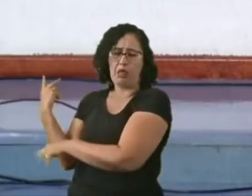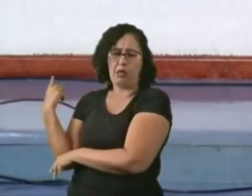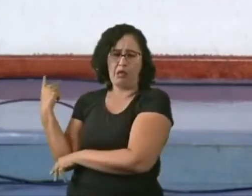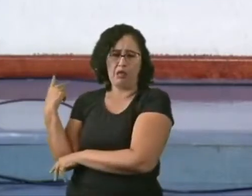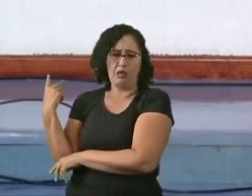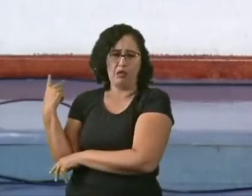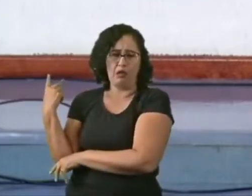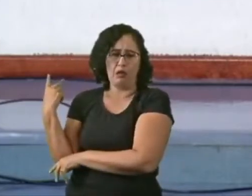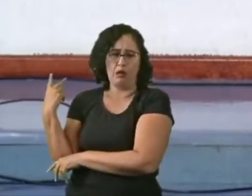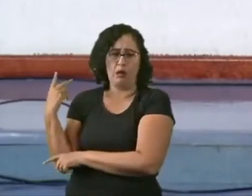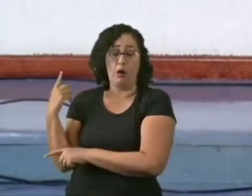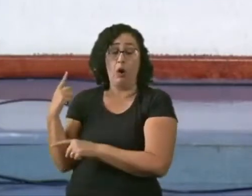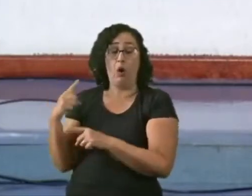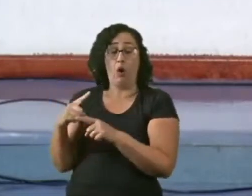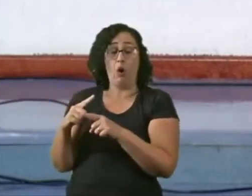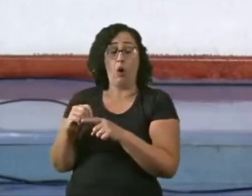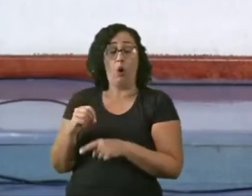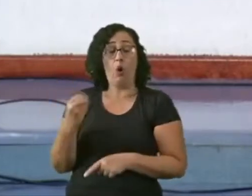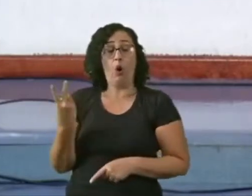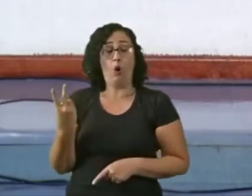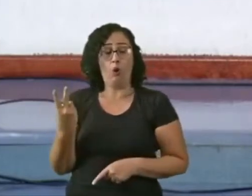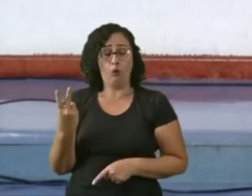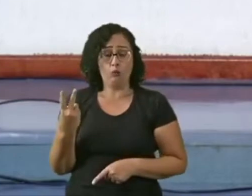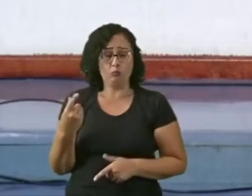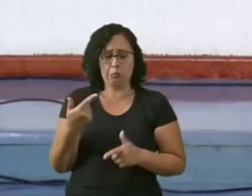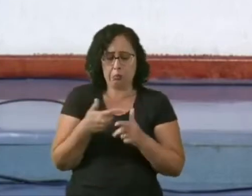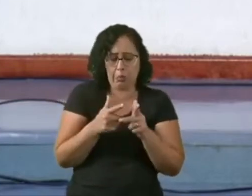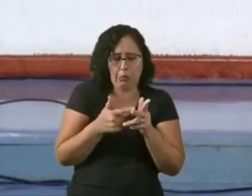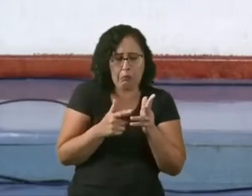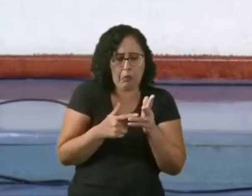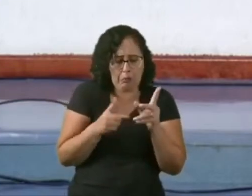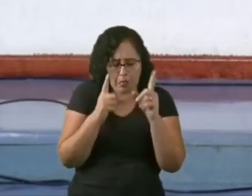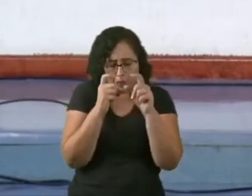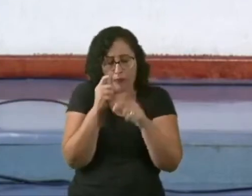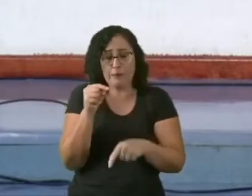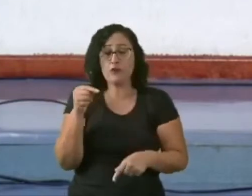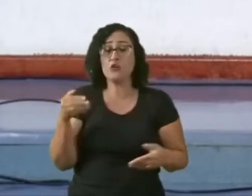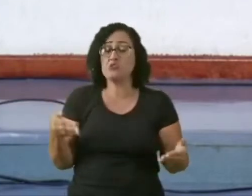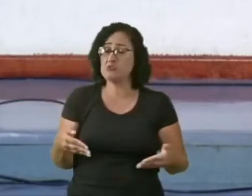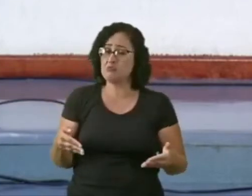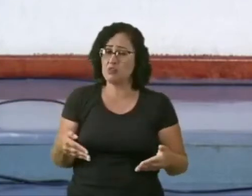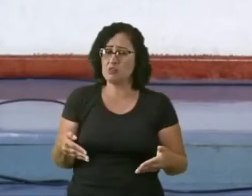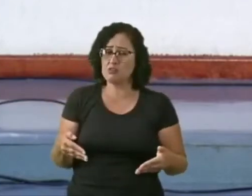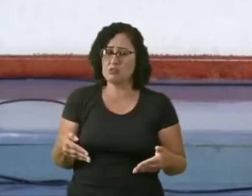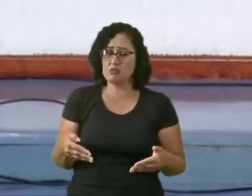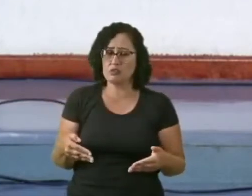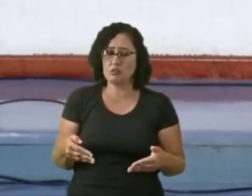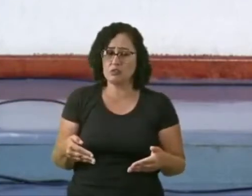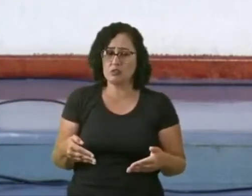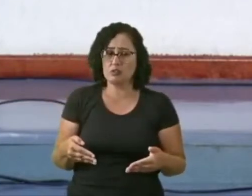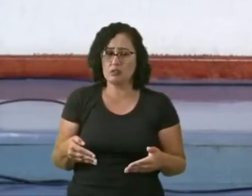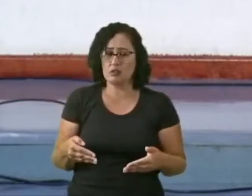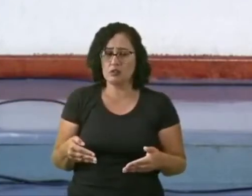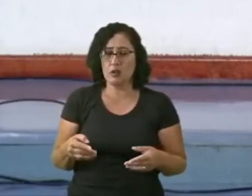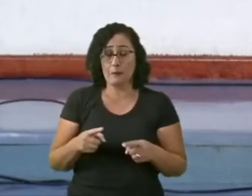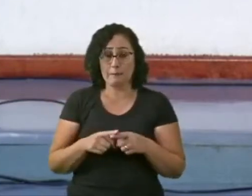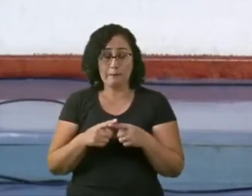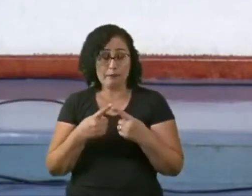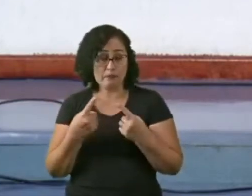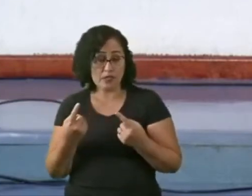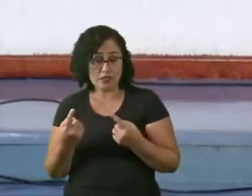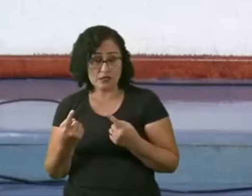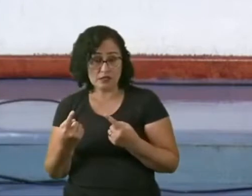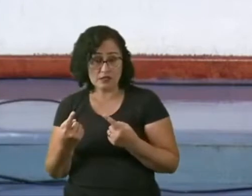circunstâncias, nos problemas, naquilo que a gente está vivendo ao nosso redor, e sem uma expectativa de